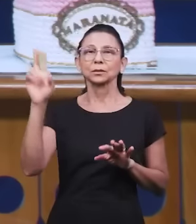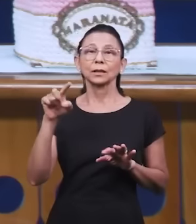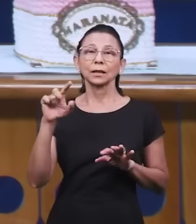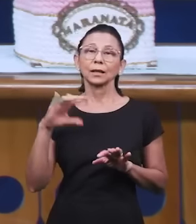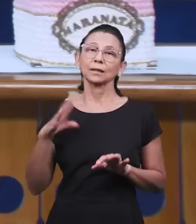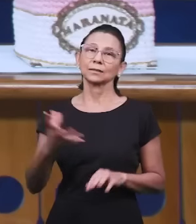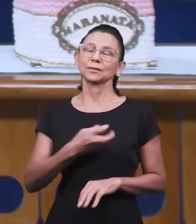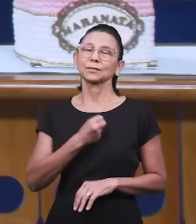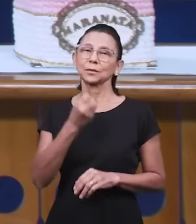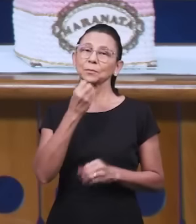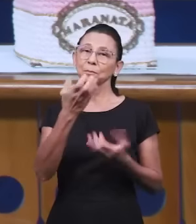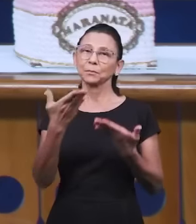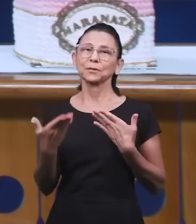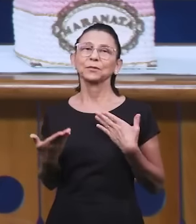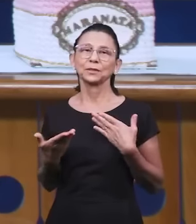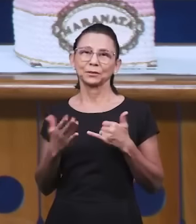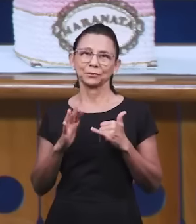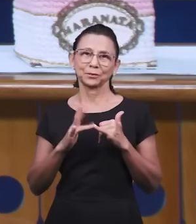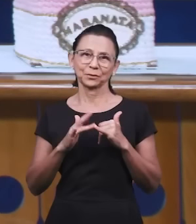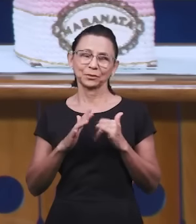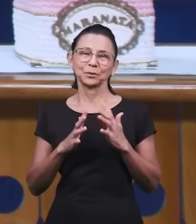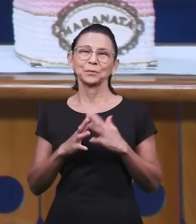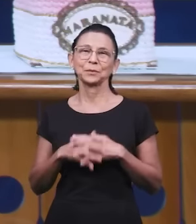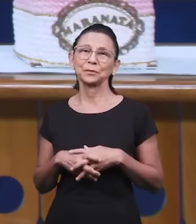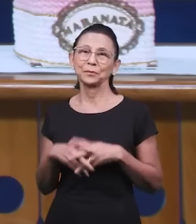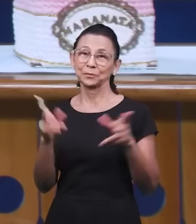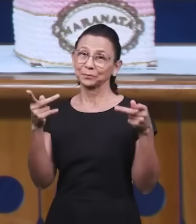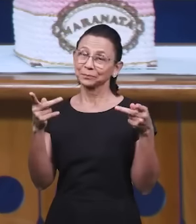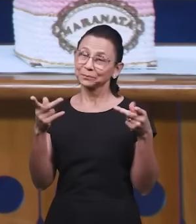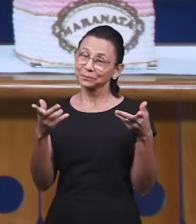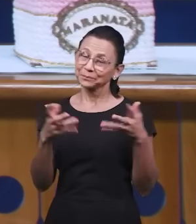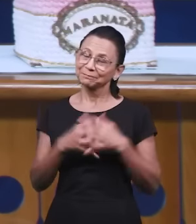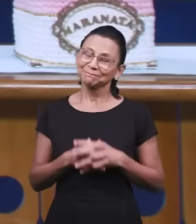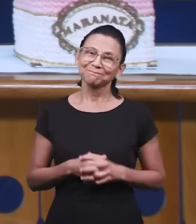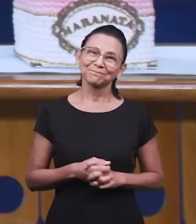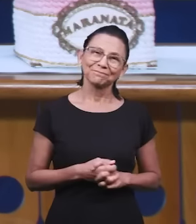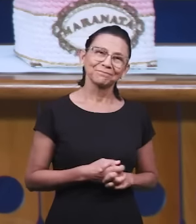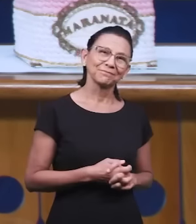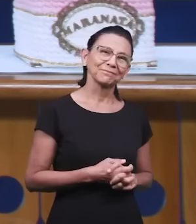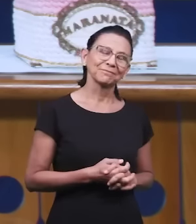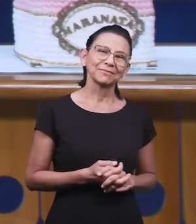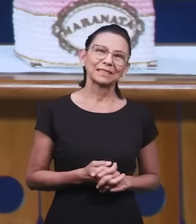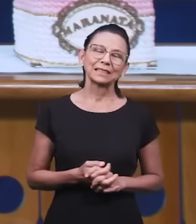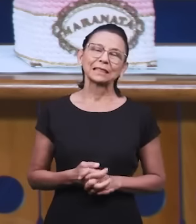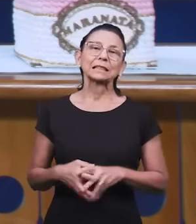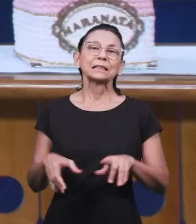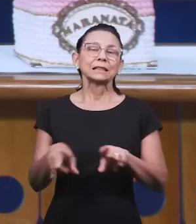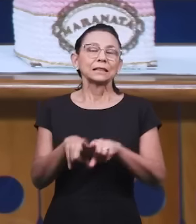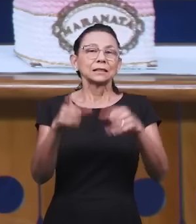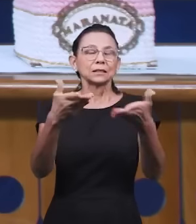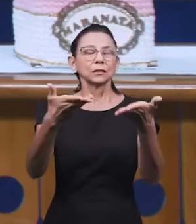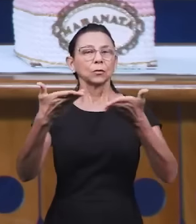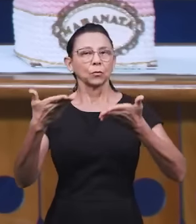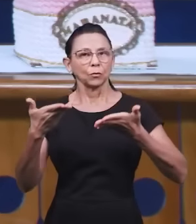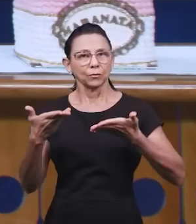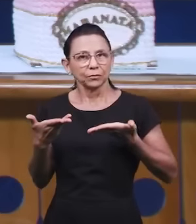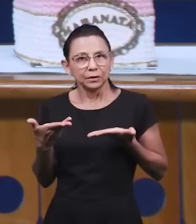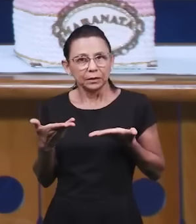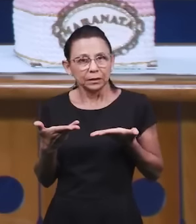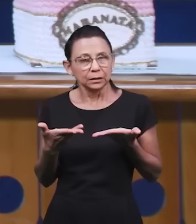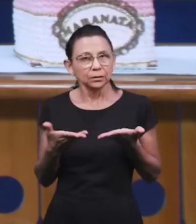que é a salvação. Então, seja bem-vindo ao nosso canal, você que nos visita, vamos assim dizer, e desde já eu convido aqueles